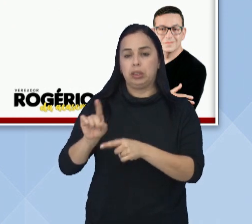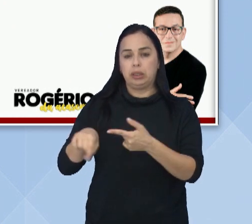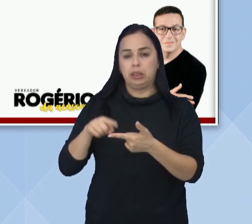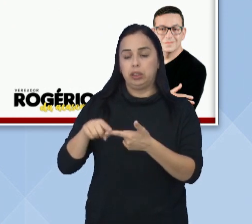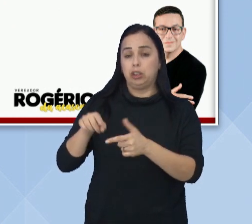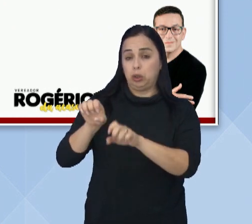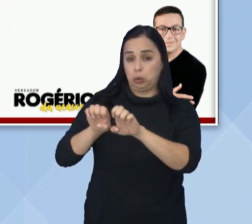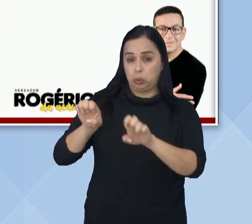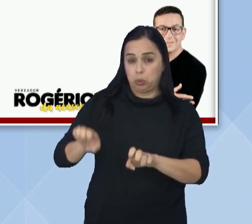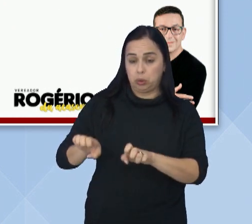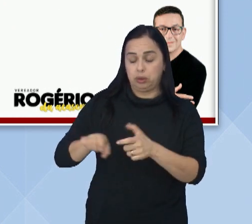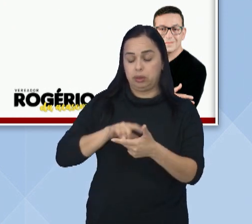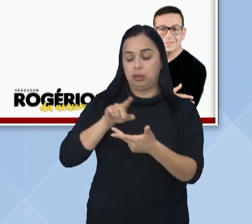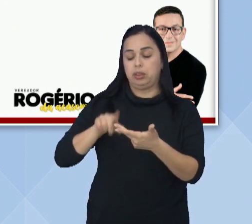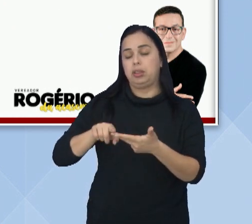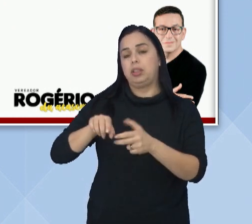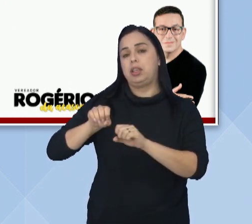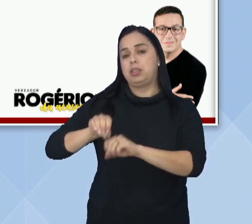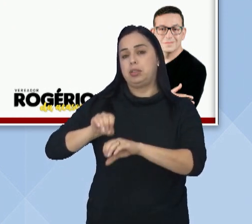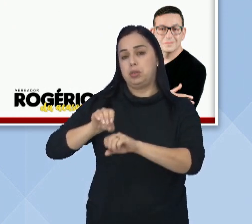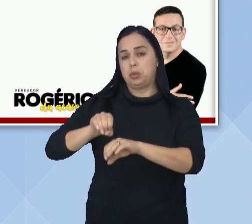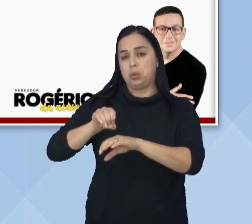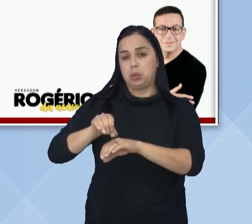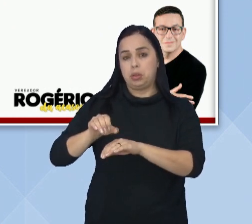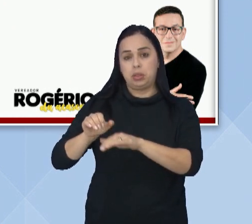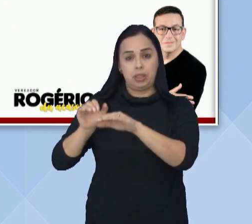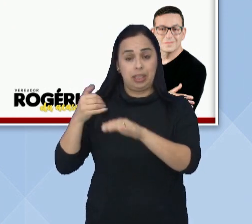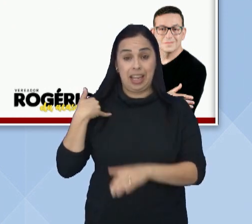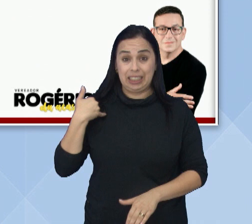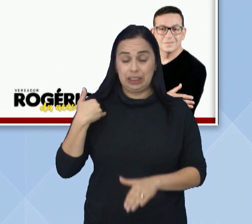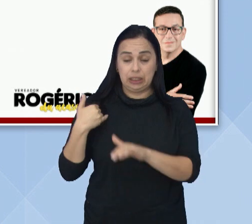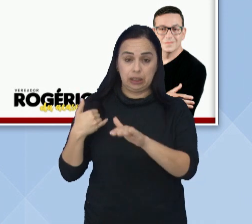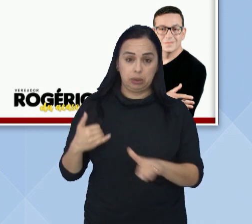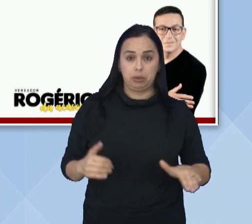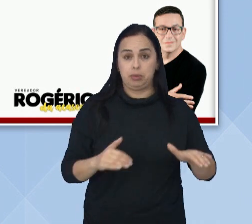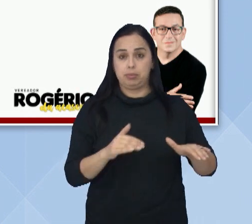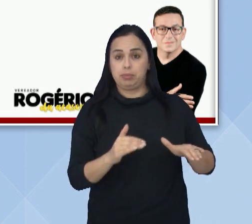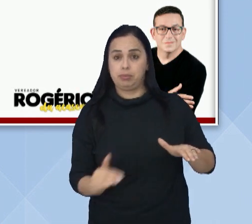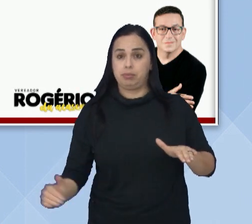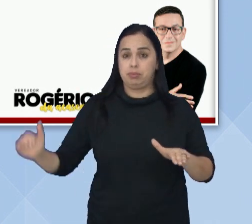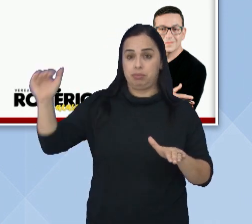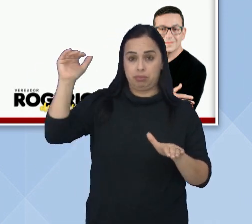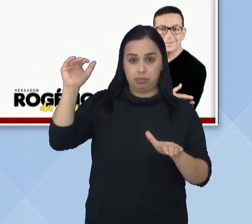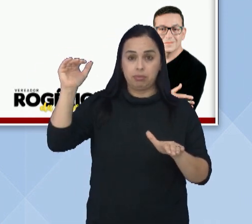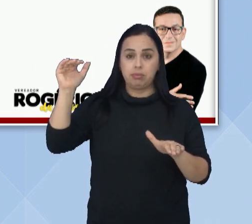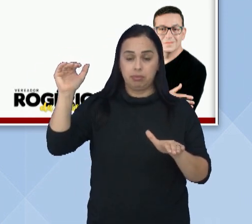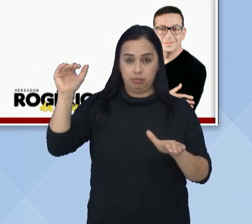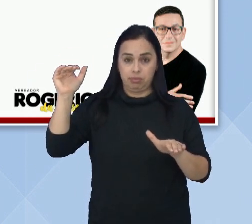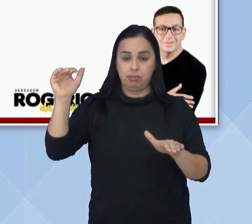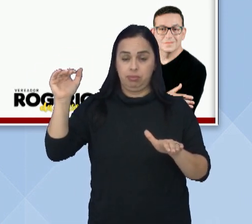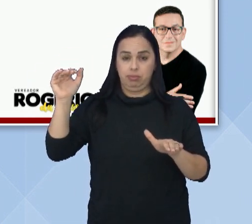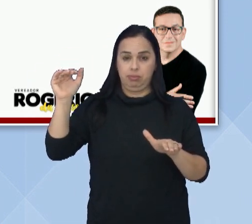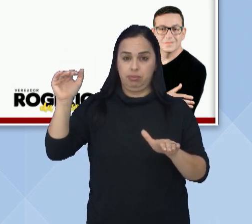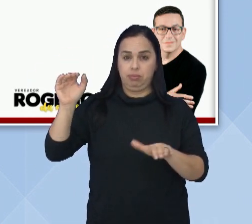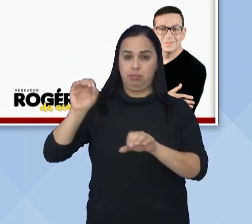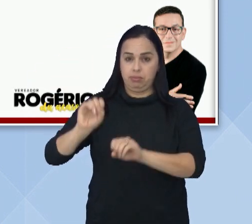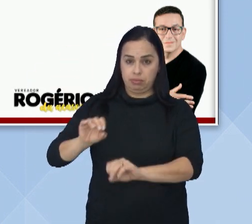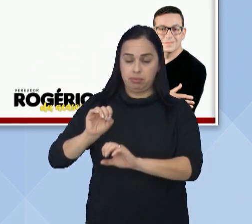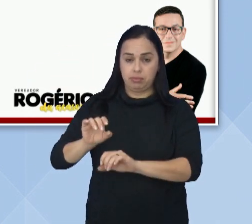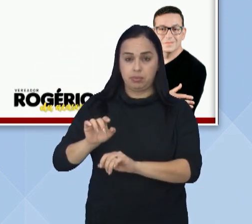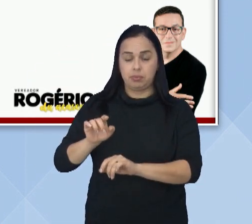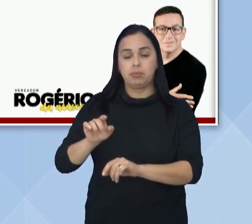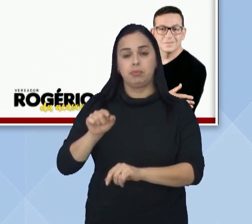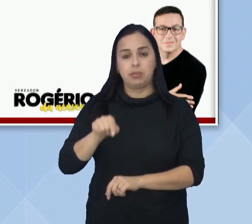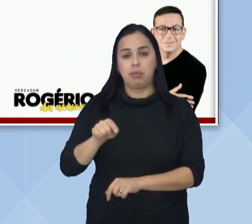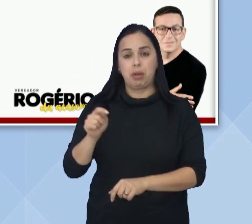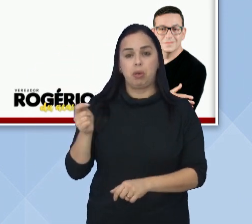estruturar e ensinar pessoas de todas as idades, entre jovens e adultos, a